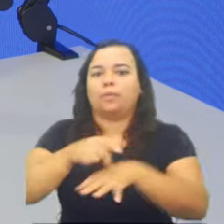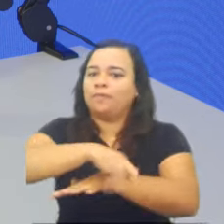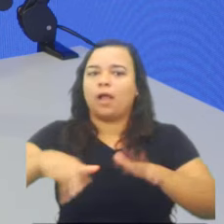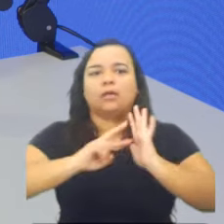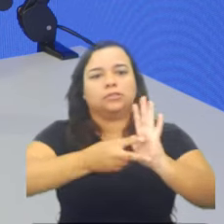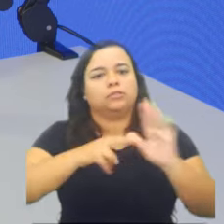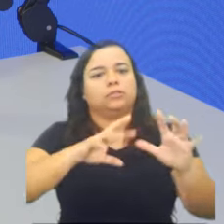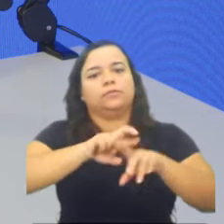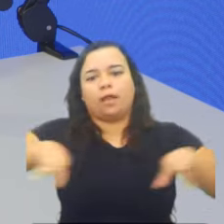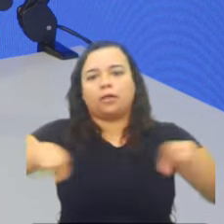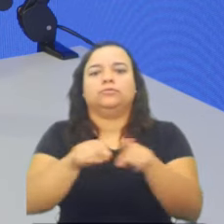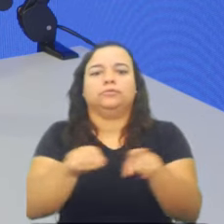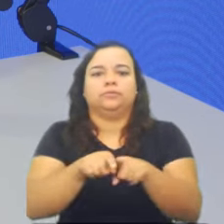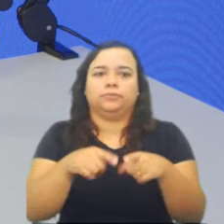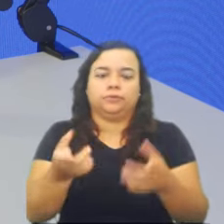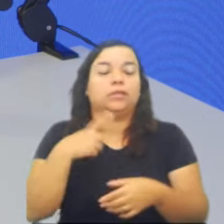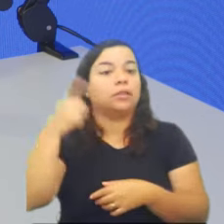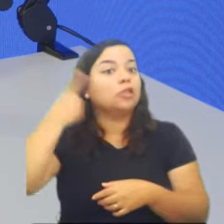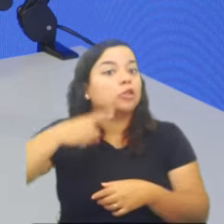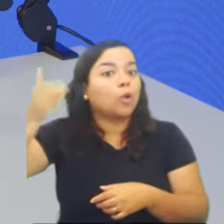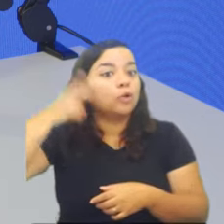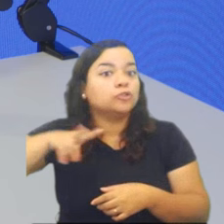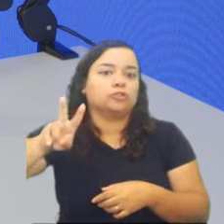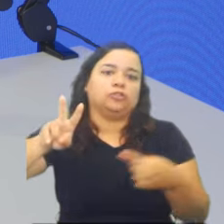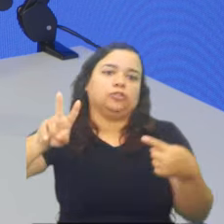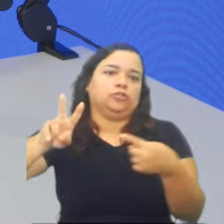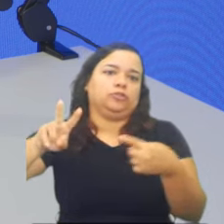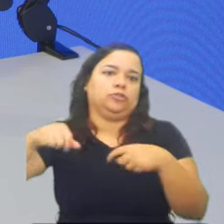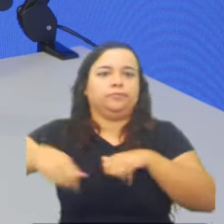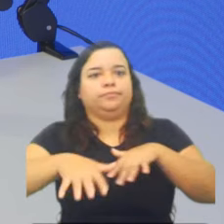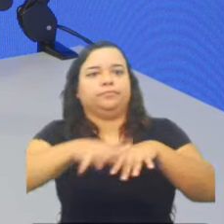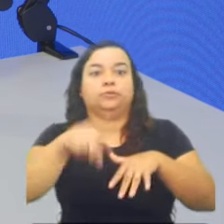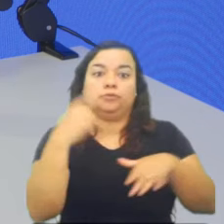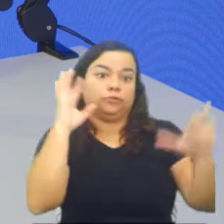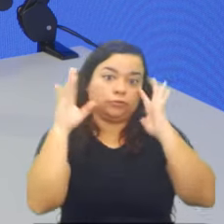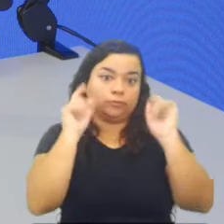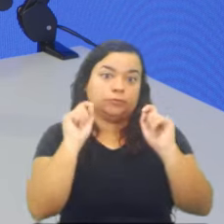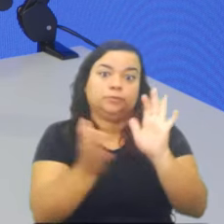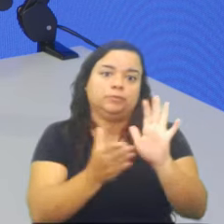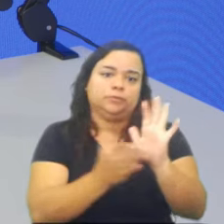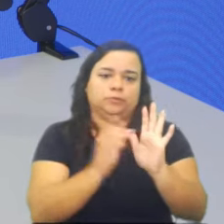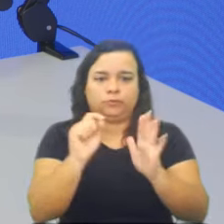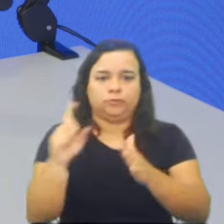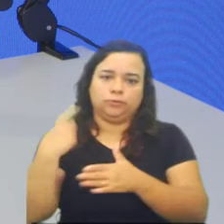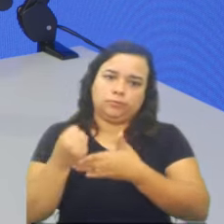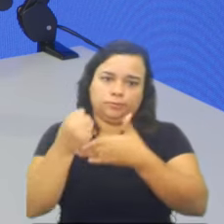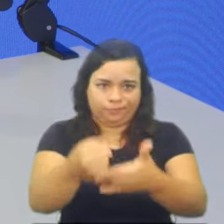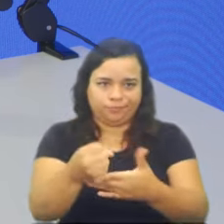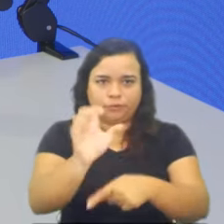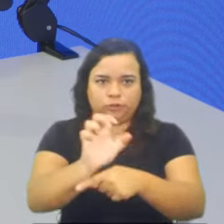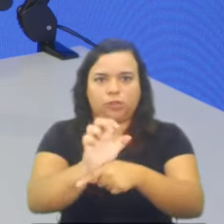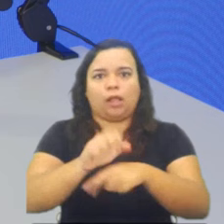grupos né Aos vários grupos sindicais e as paradas vão ter dois dias é o que que a gente tá pensando né Qual que é a proposta que a gente